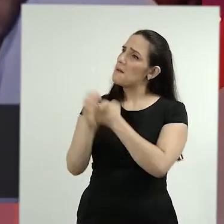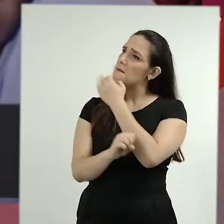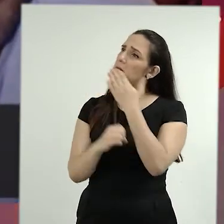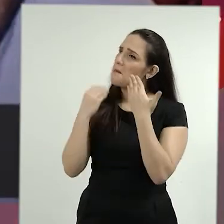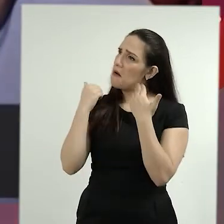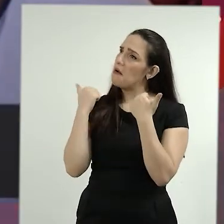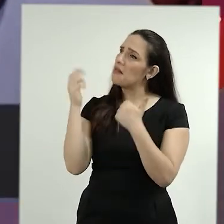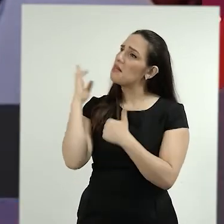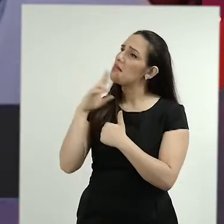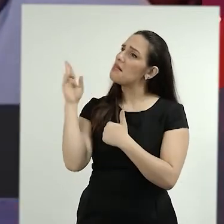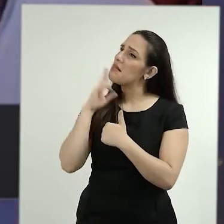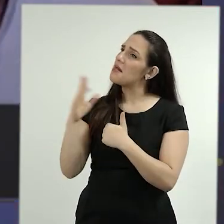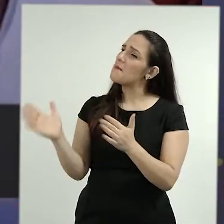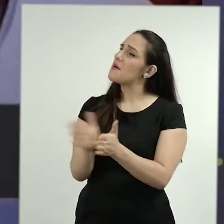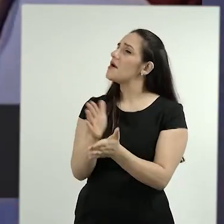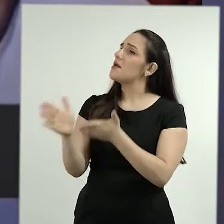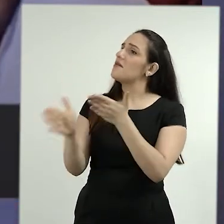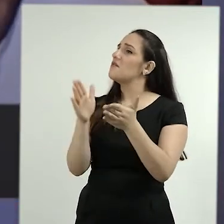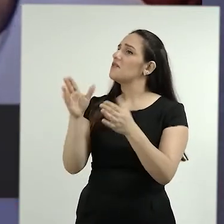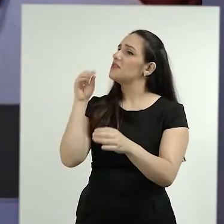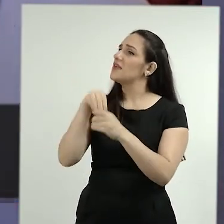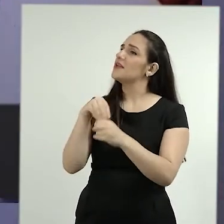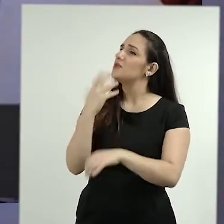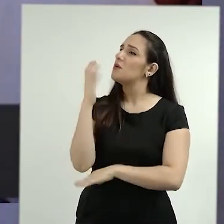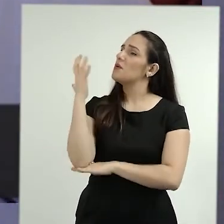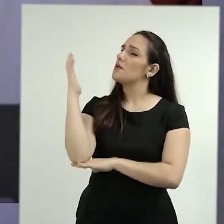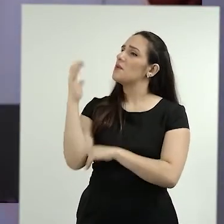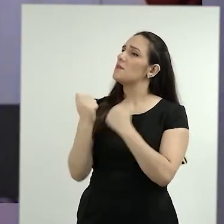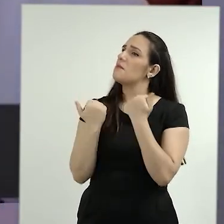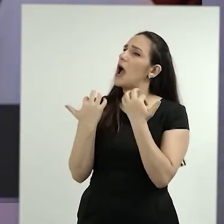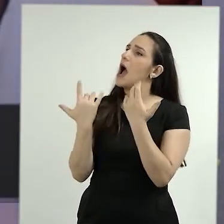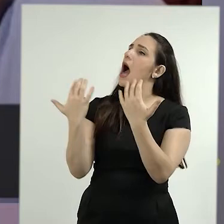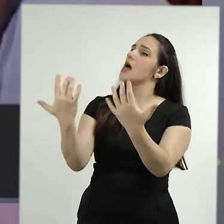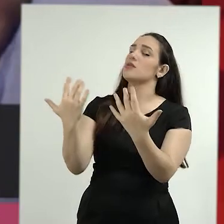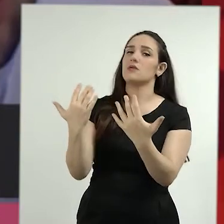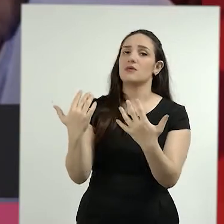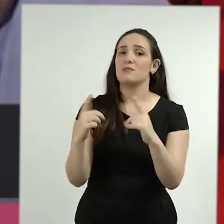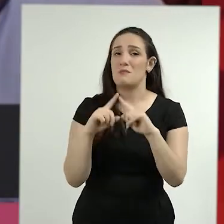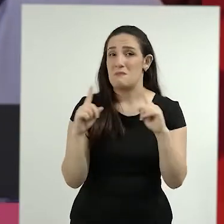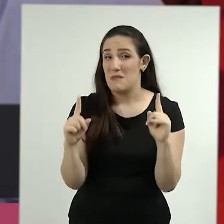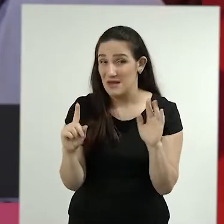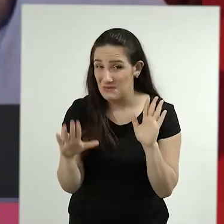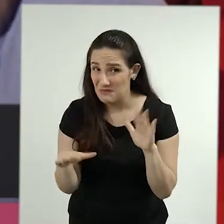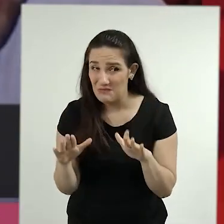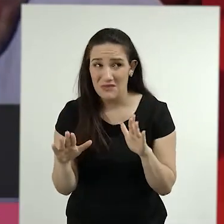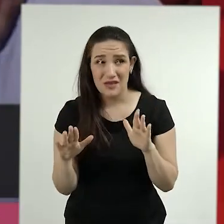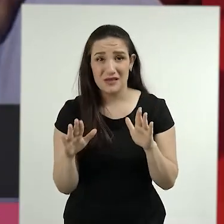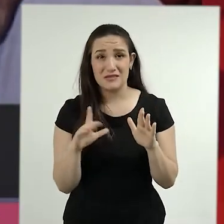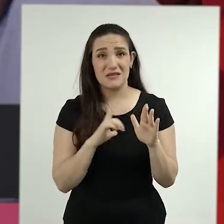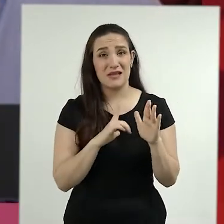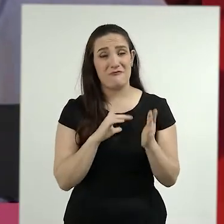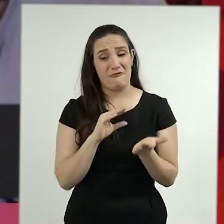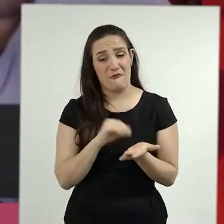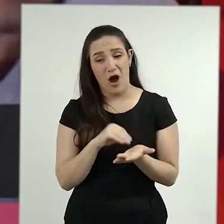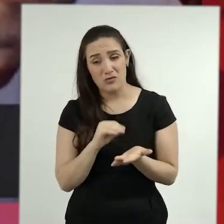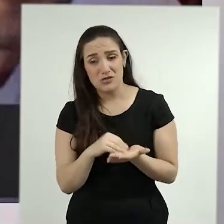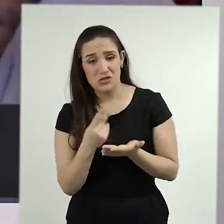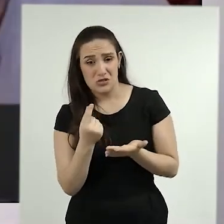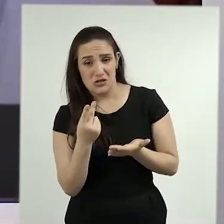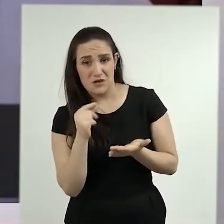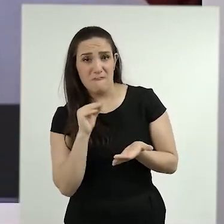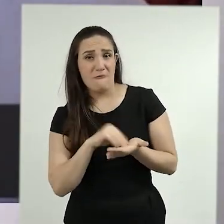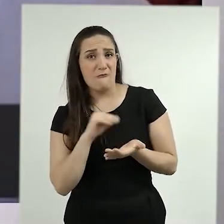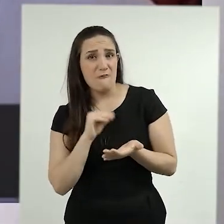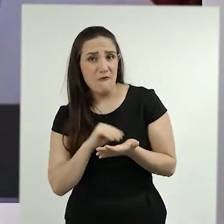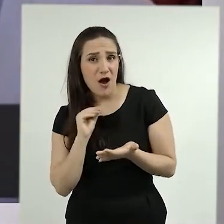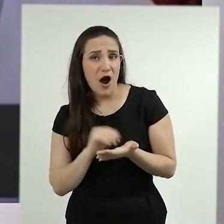maravilha, que sonho, né? O trabalho de vocês é uma maravilha, estão sempre no meio do mato e tal, mas o cenário muitas vezes não é motivador. Na questão de